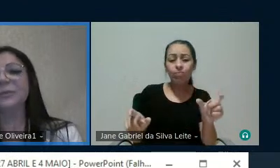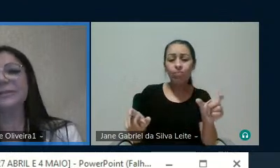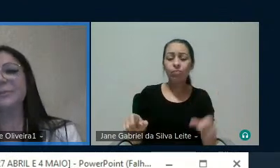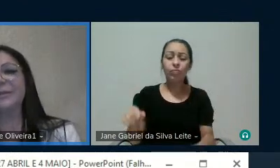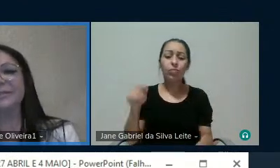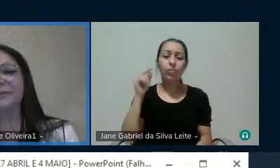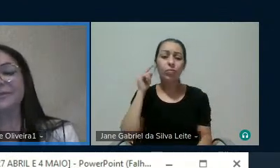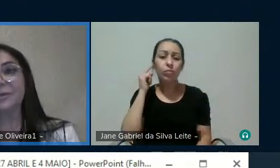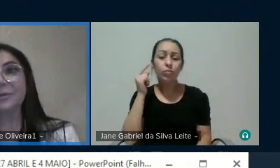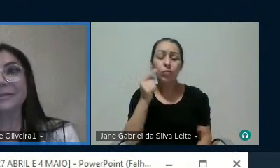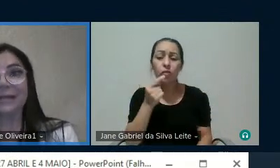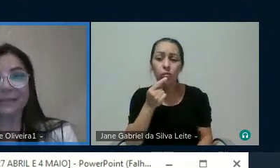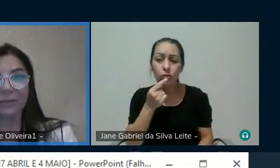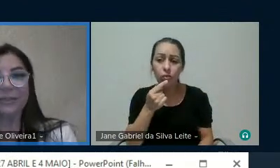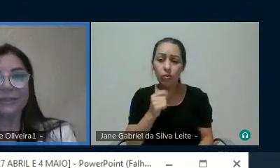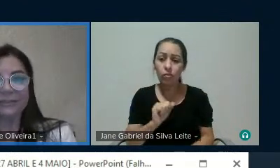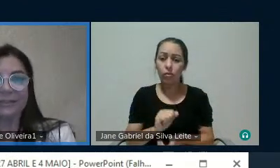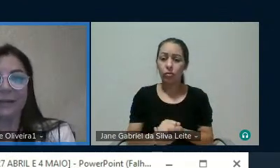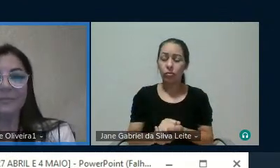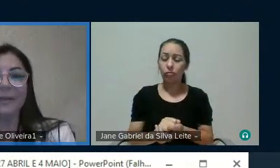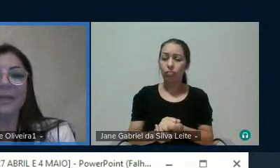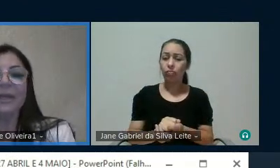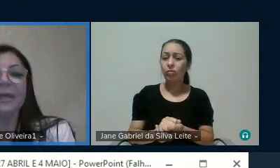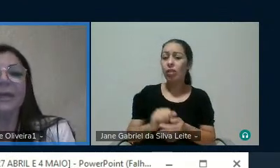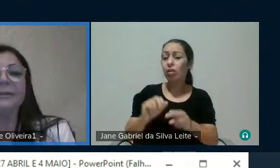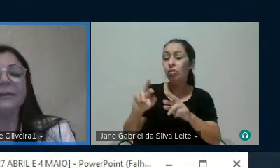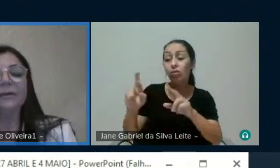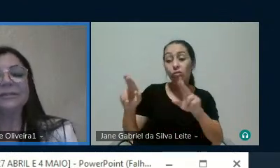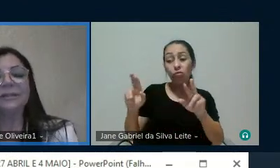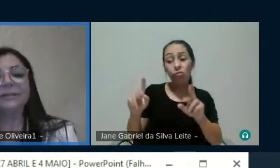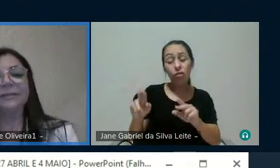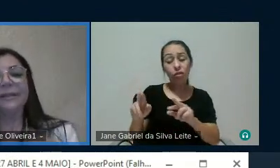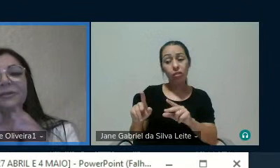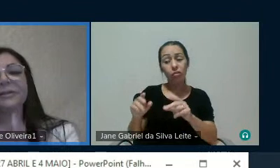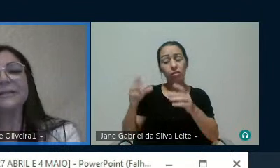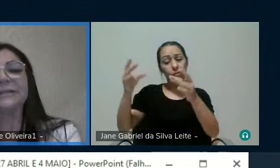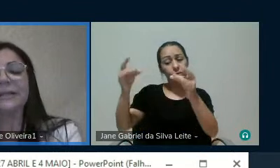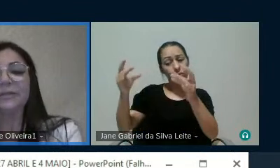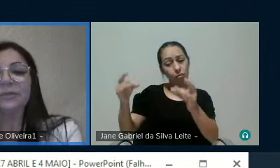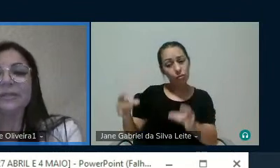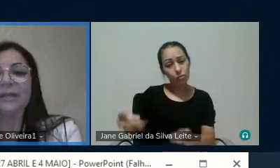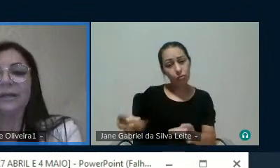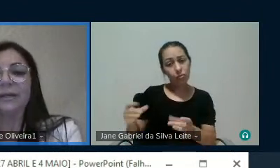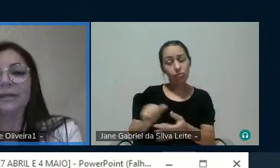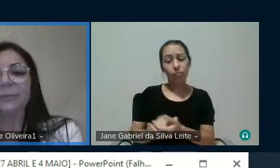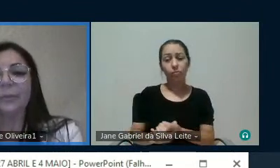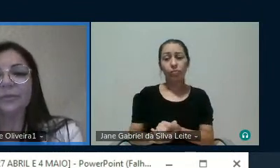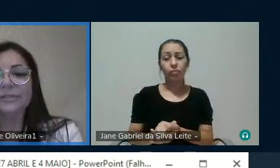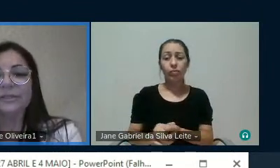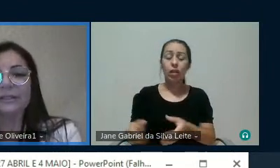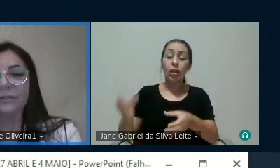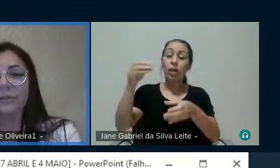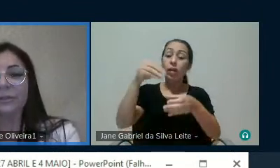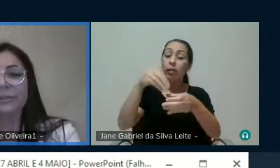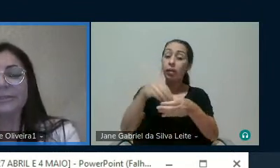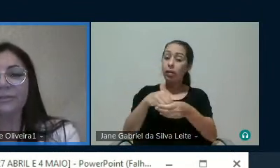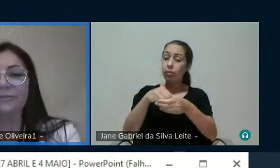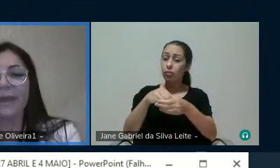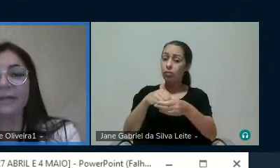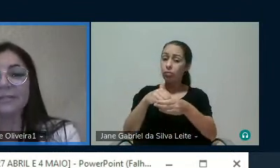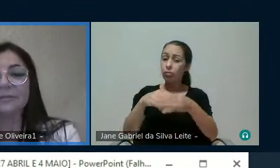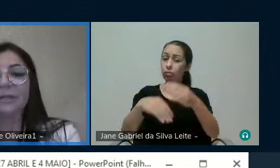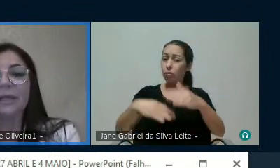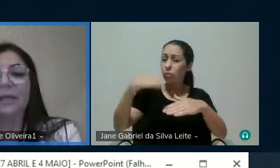e tipos específicos, algumas categorias, tá? Então, assim, dentro dessa literatura produzida